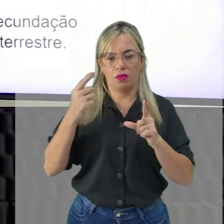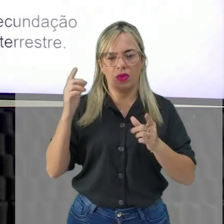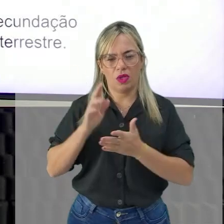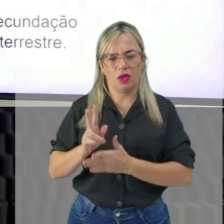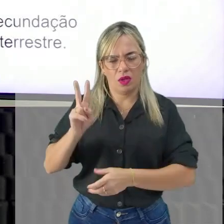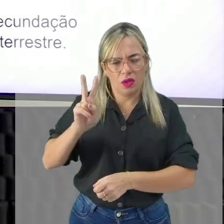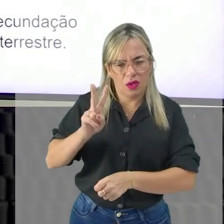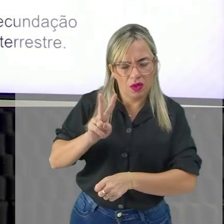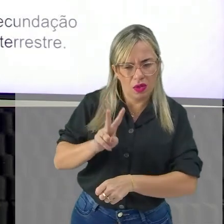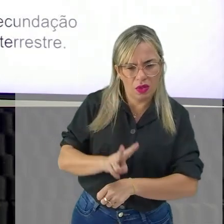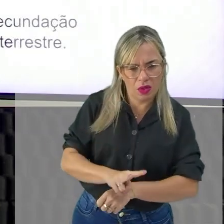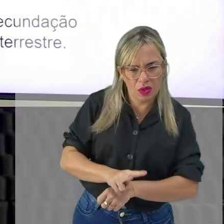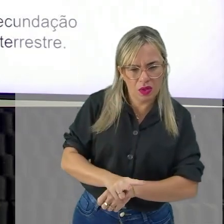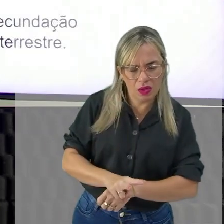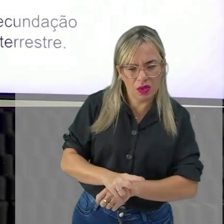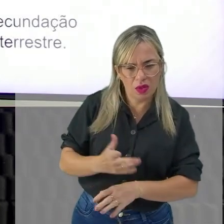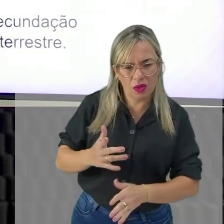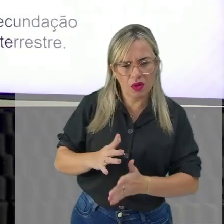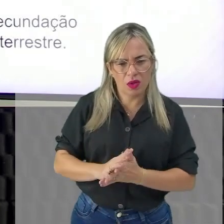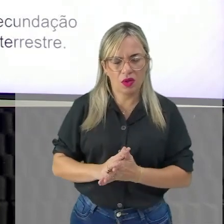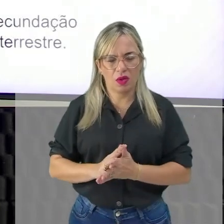né, aquele